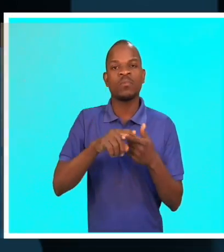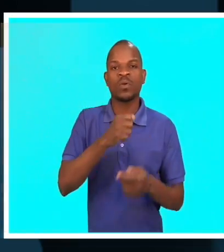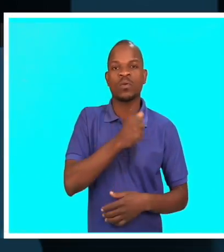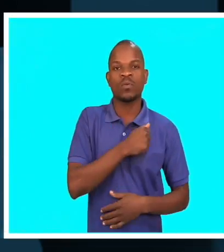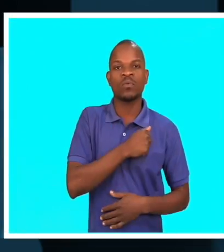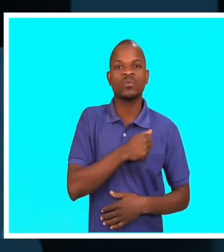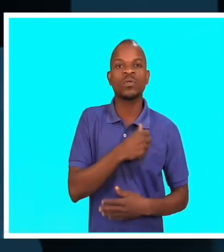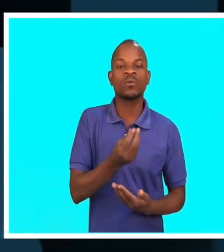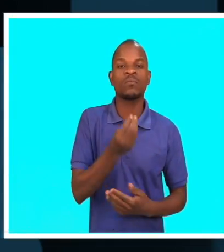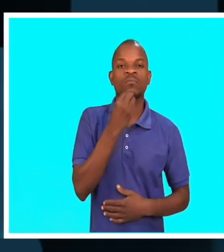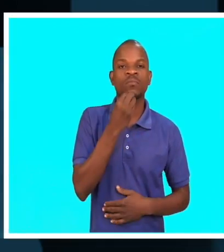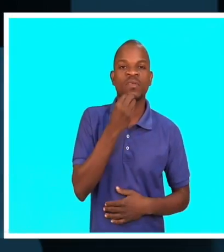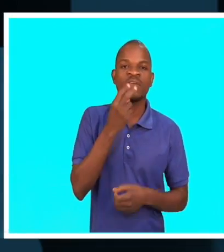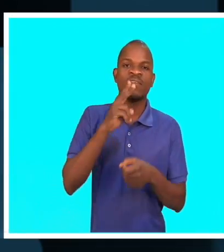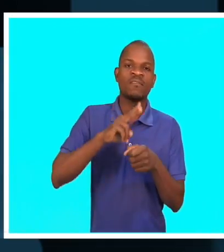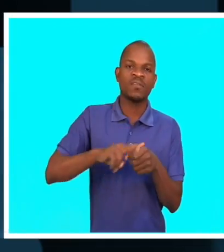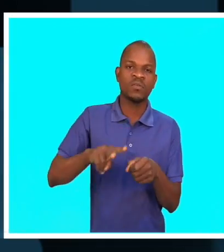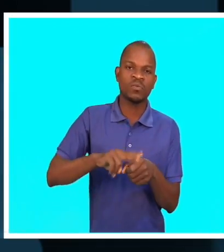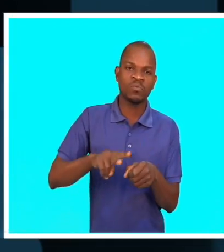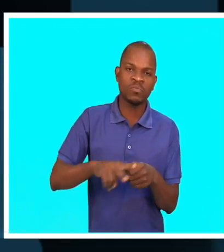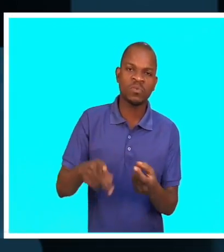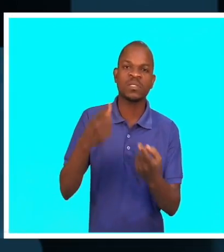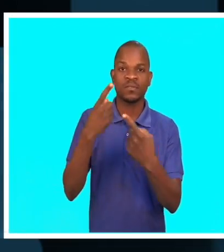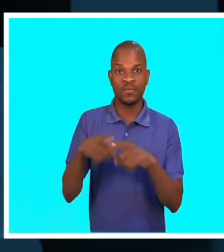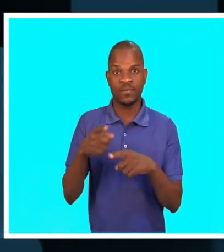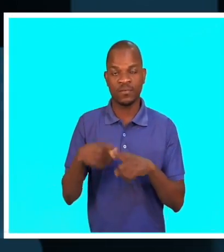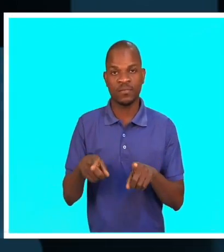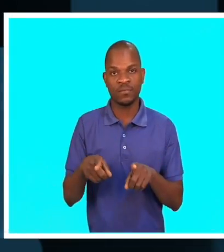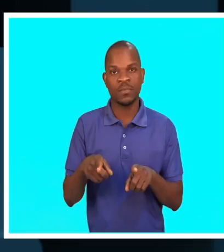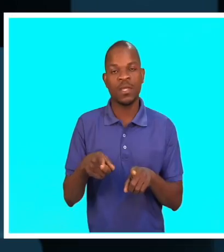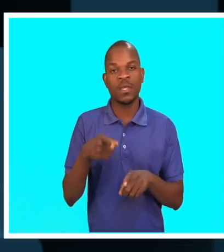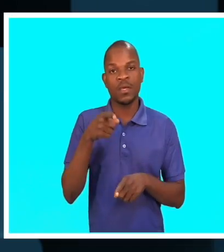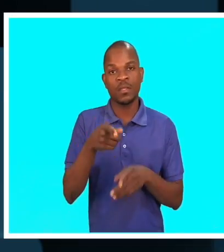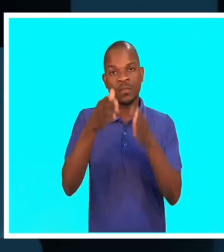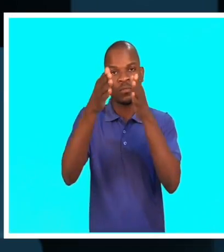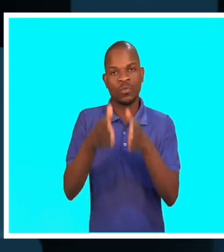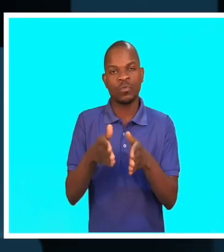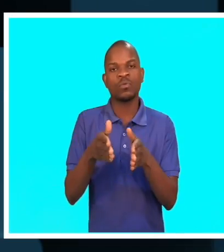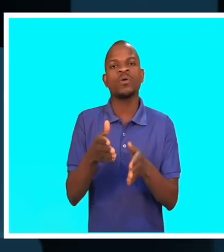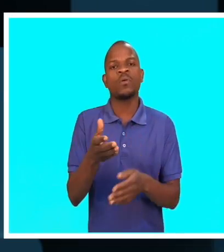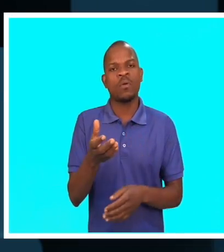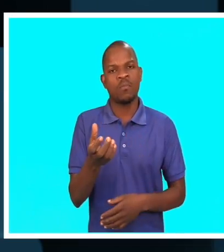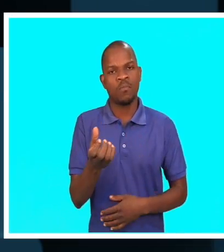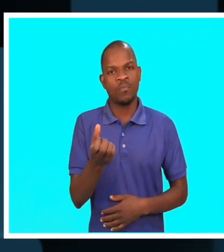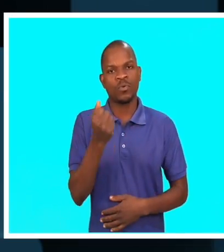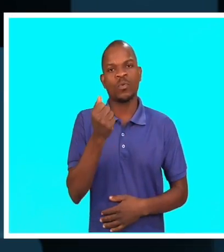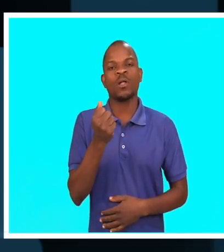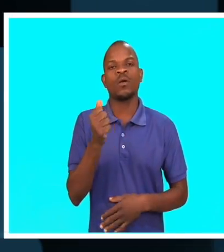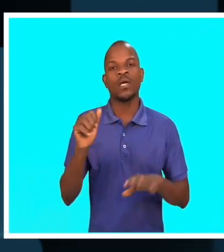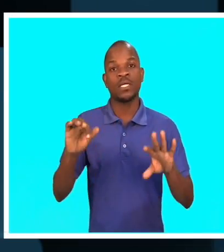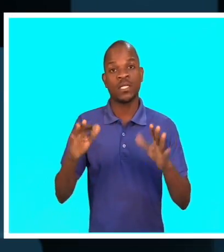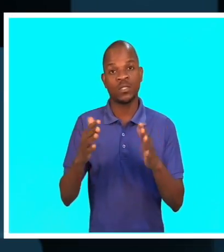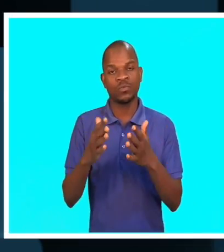de comer vegetais é um paciente que tem o menor risco de